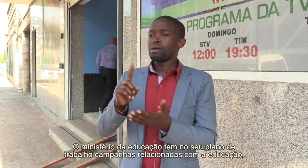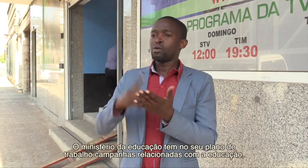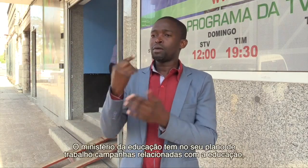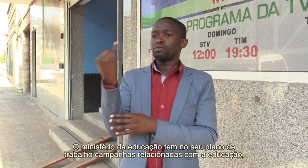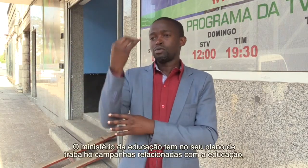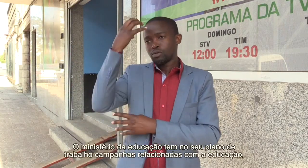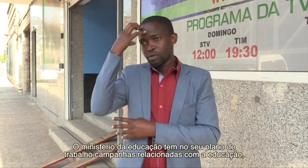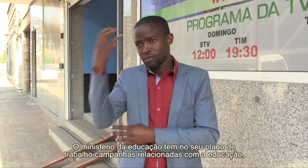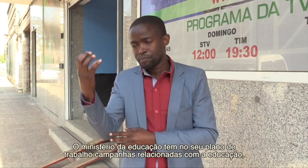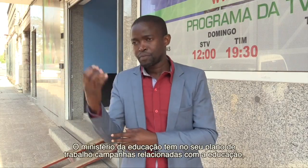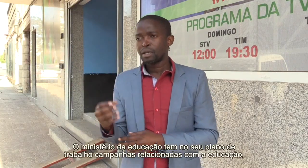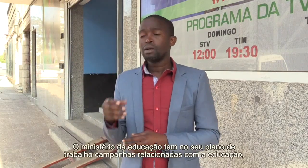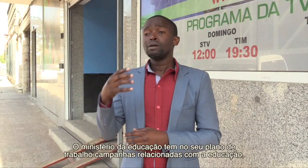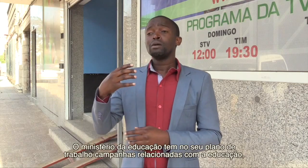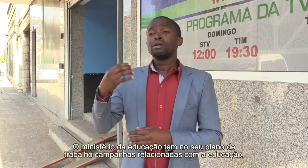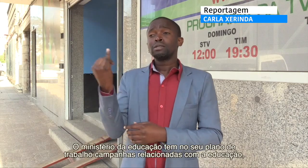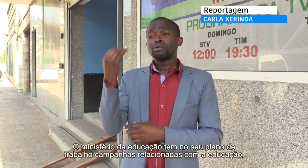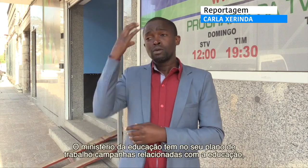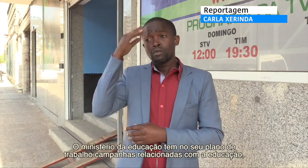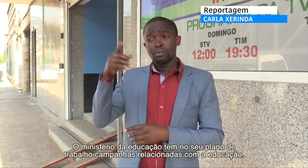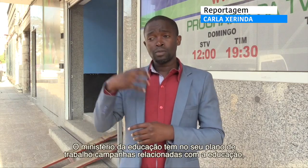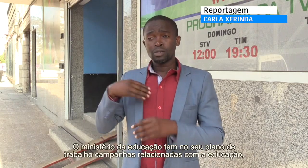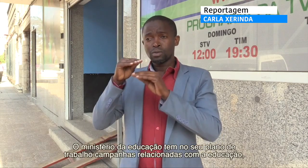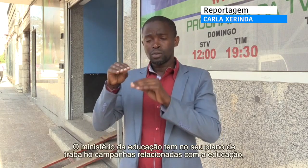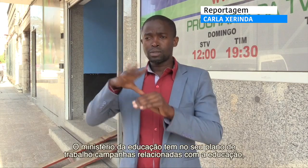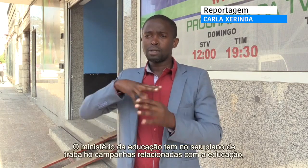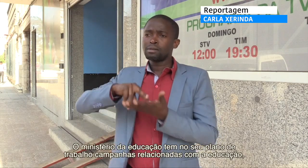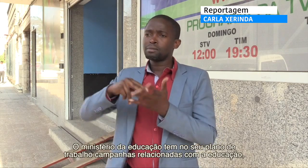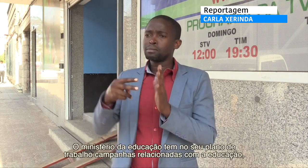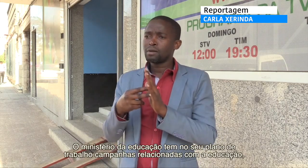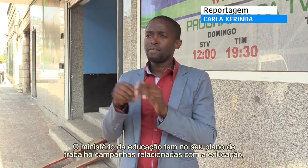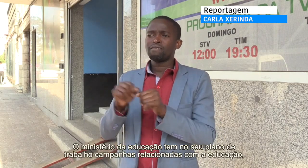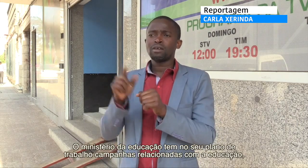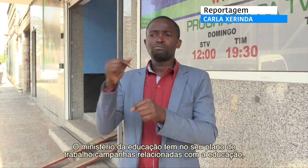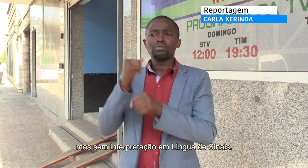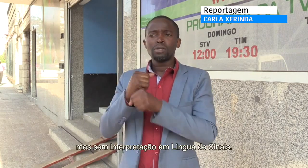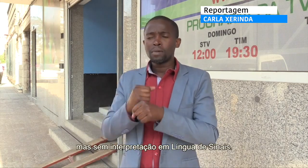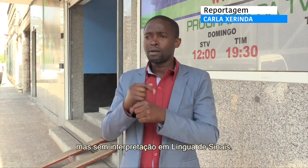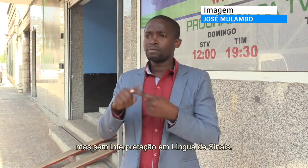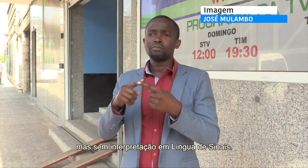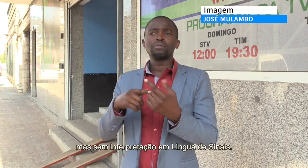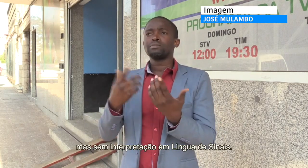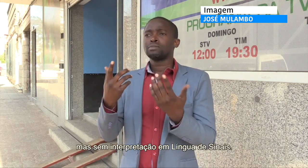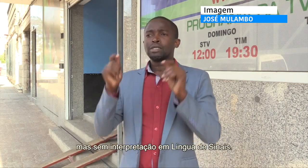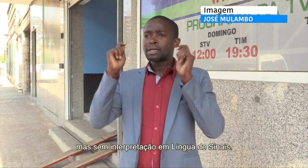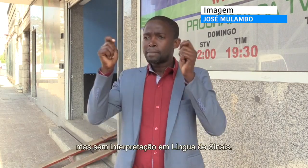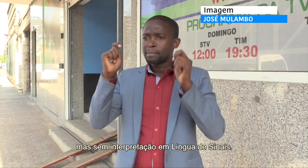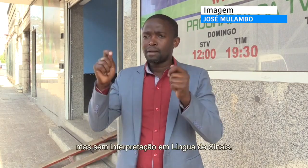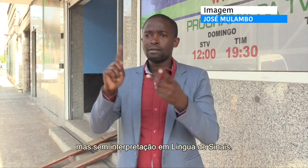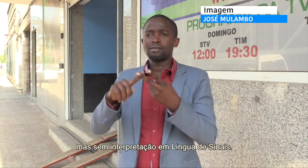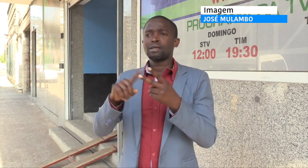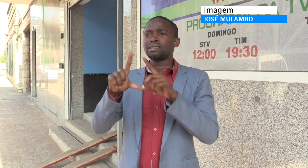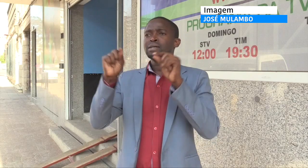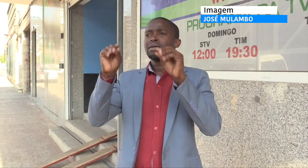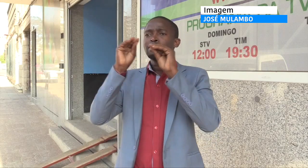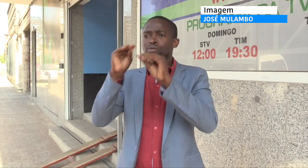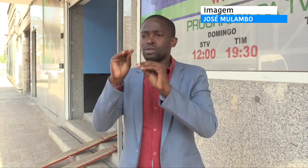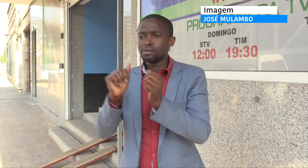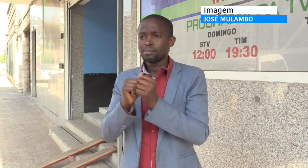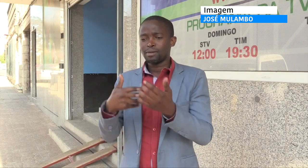O Ministério da Educação tem no seu plano de trabalho campanhas relacionadas com a educação, mas sem interpretação em línguas